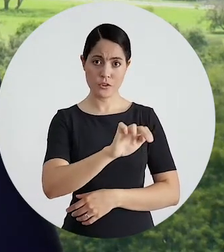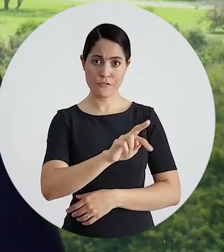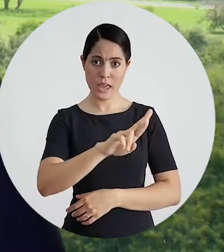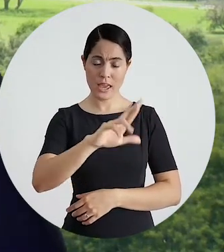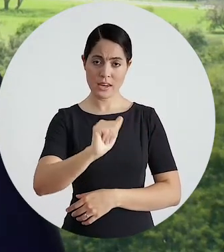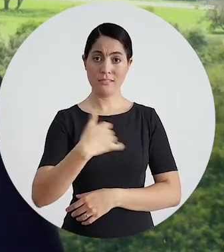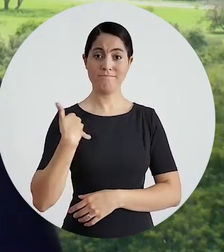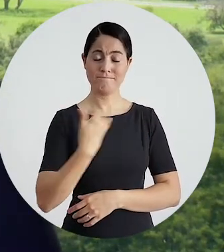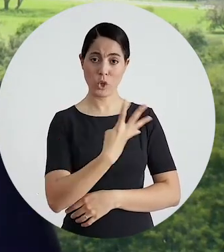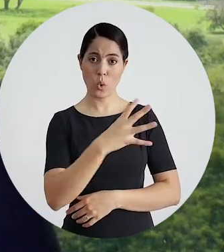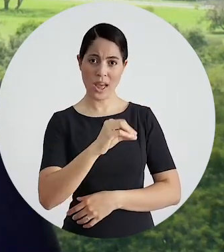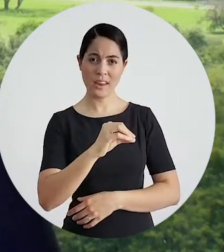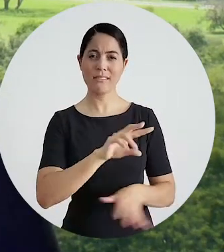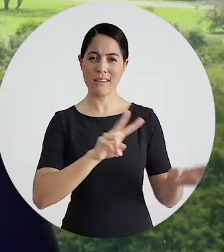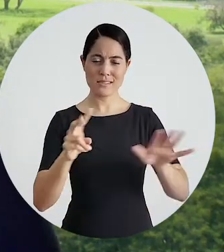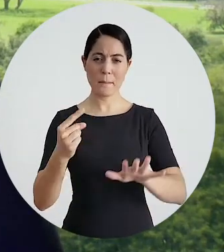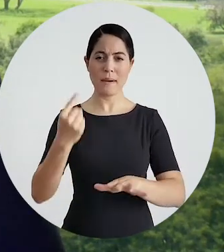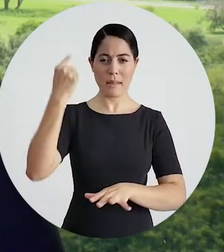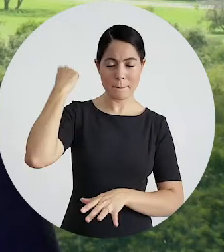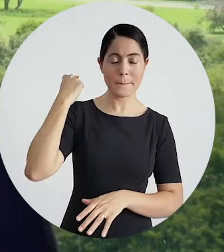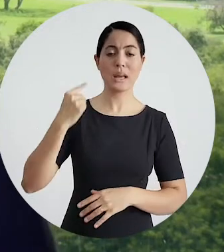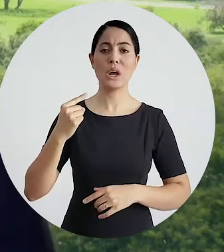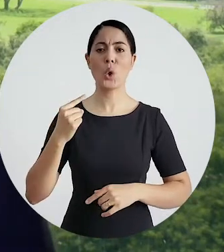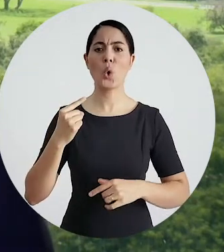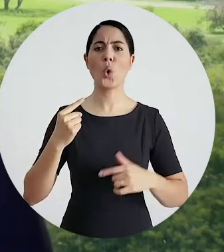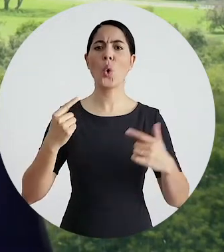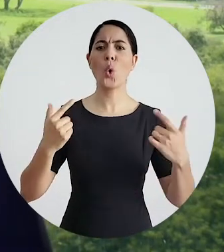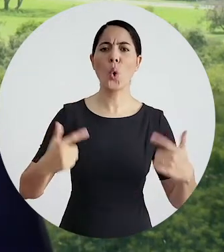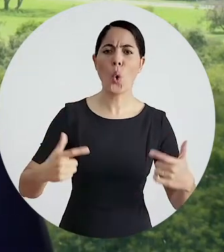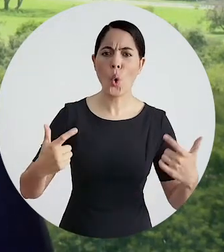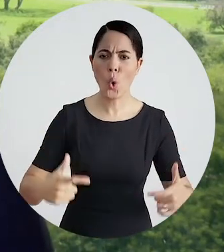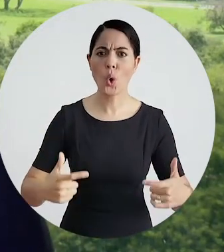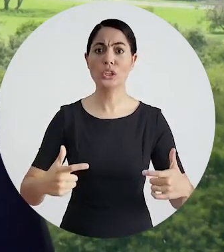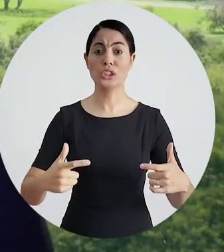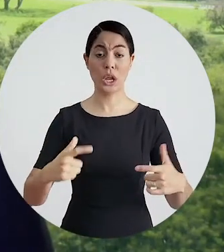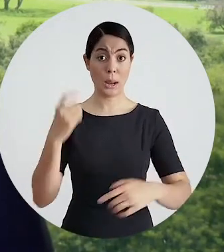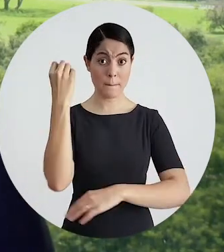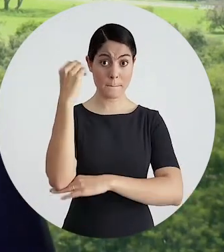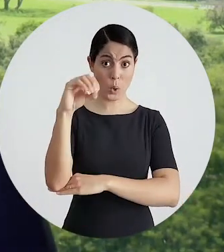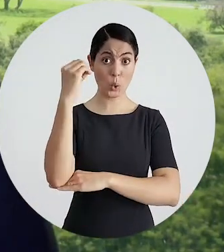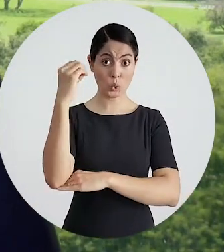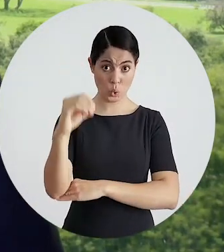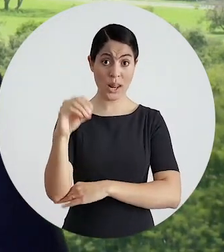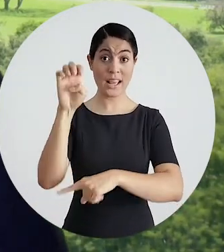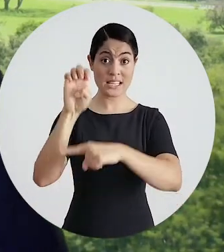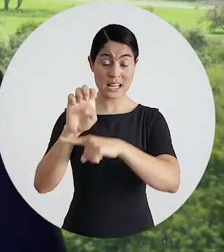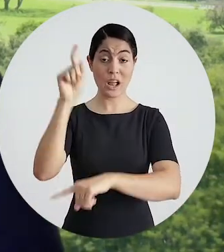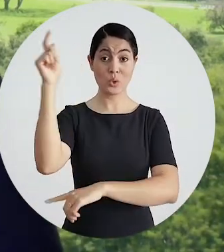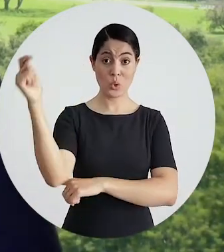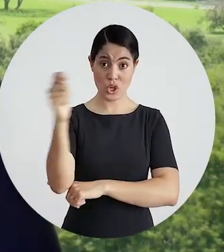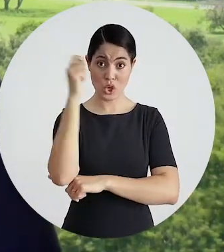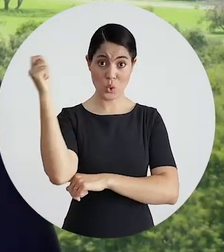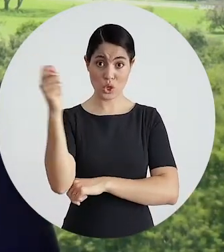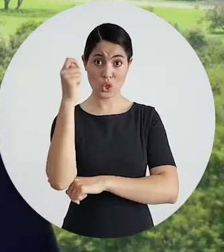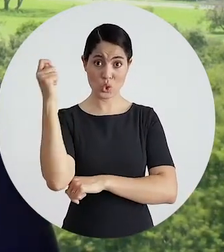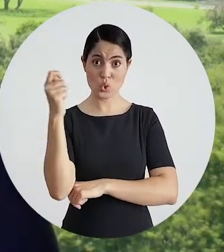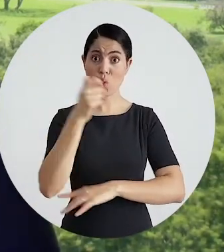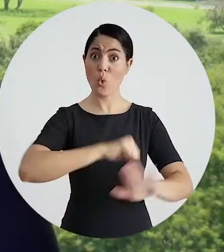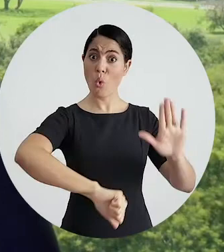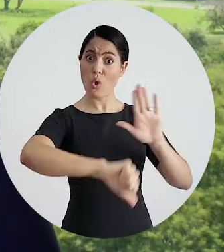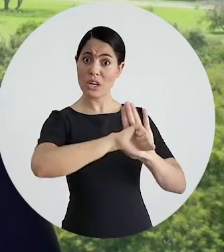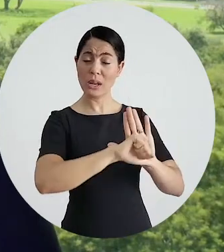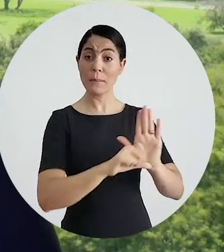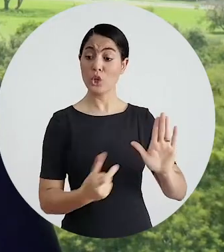anos, ocorrida na penúltima semana. O crime, que aconteceu em Porto Alegre, no Rio Grande do Sul, contou com a participação de